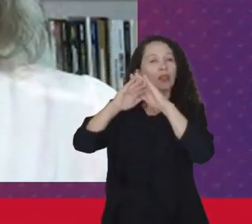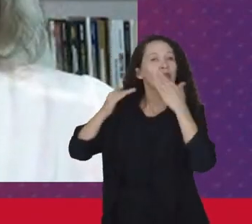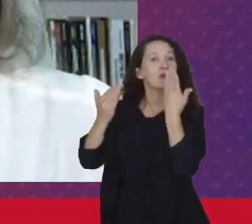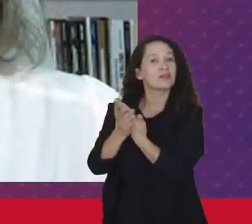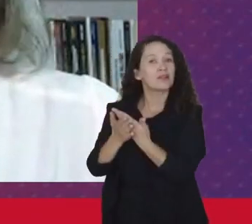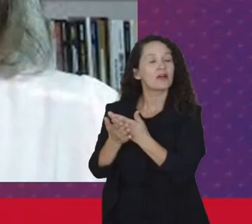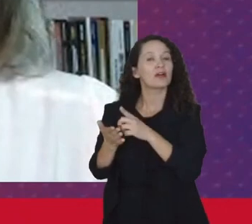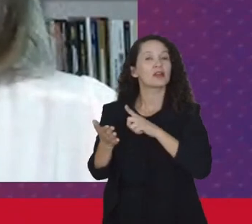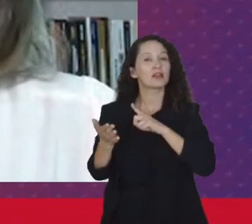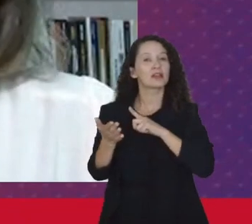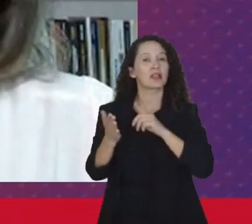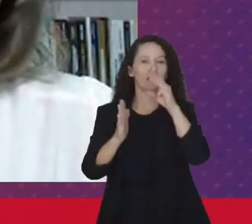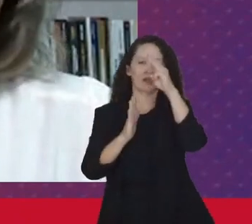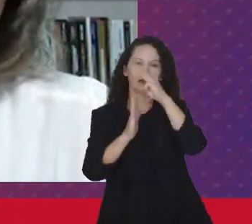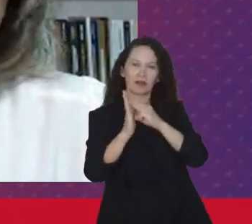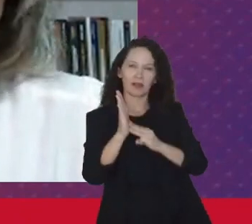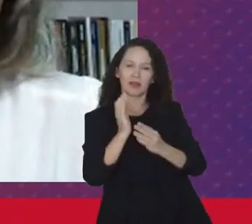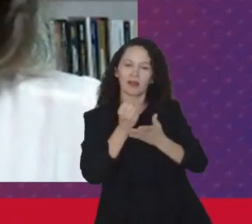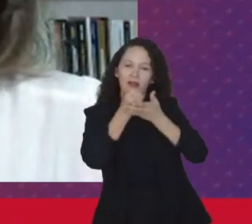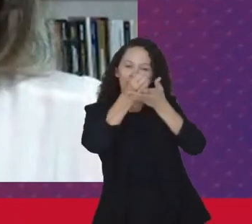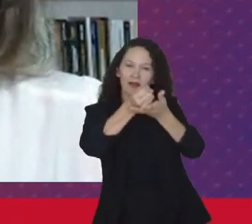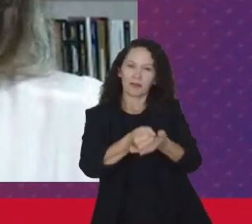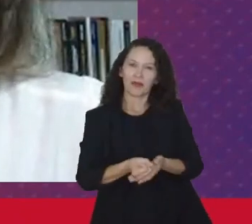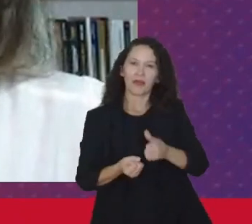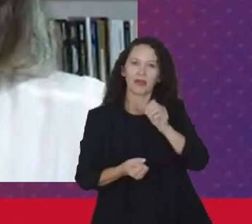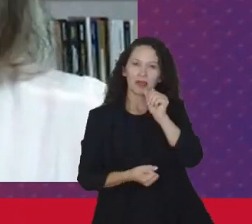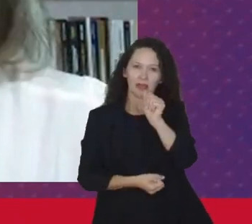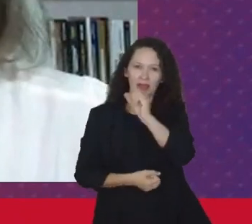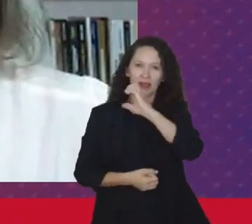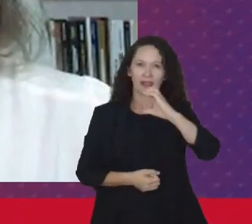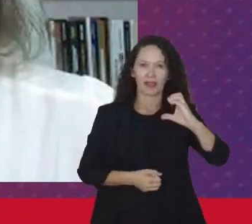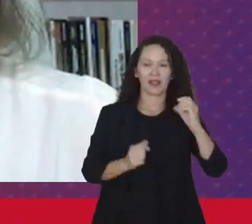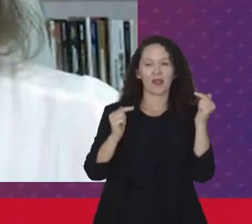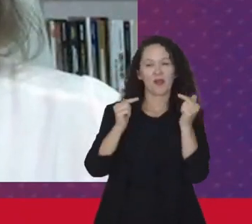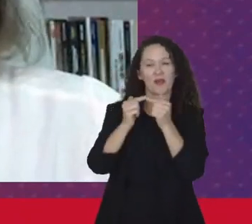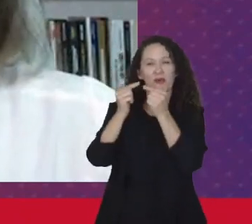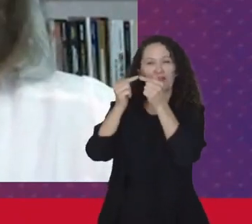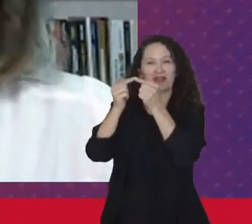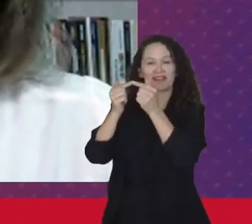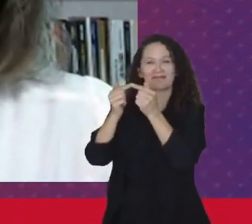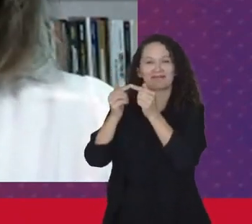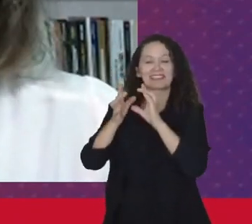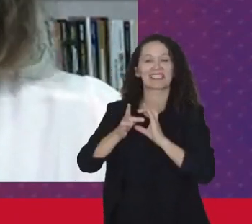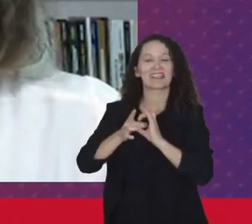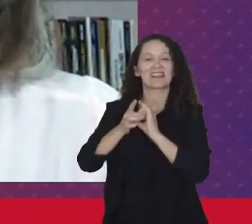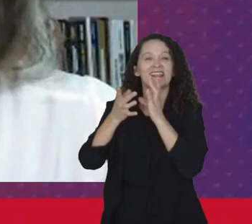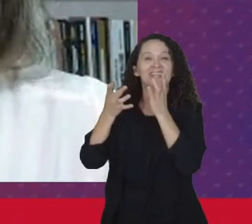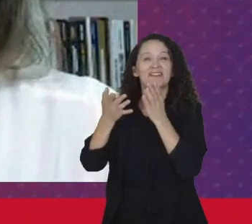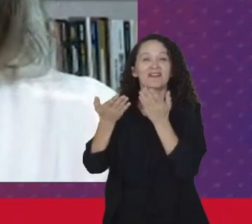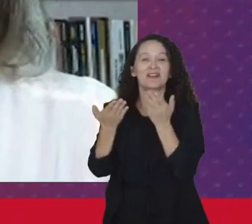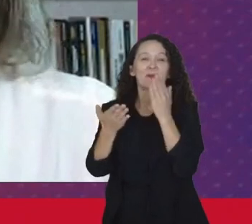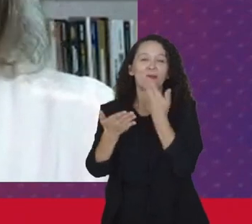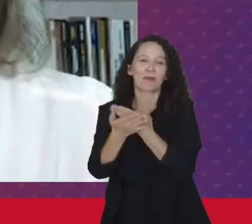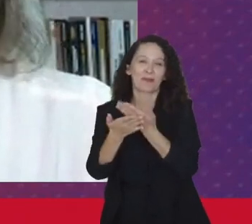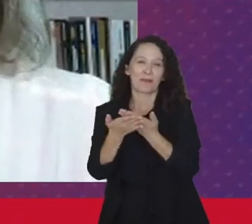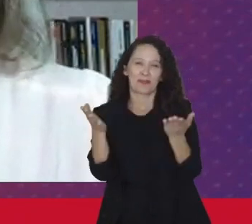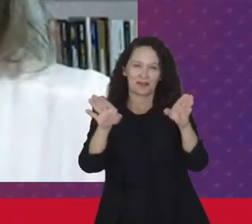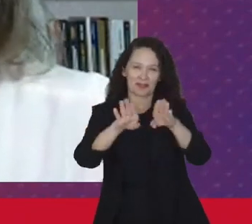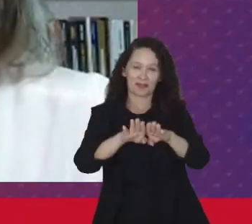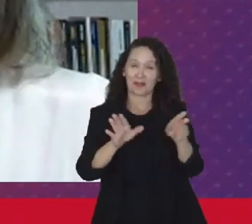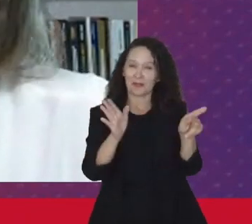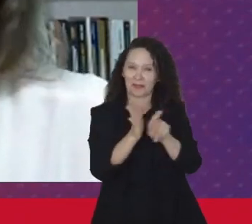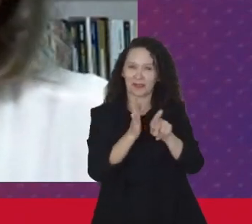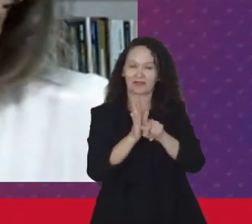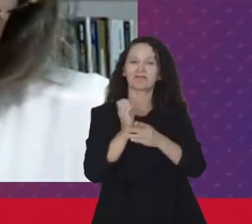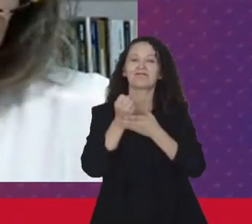vão ter as medidas de apoio do atendimento educacional especializados disponibilizados pela educação especial, né, com